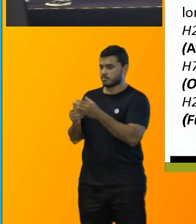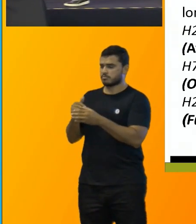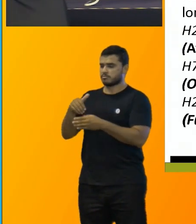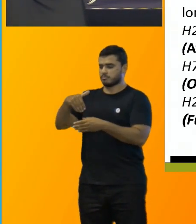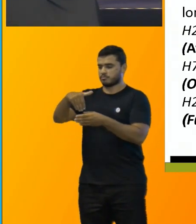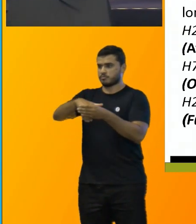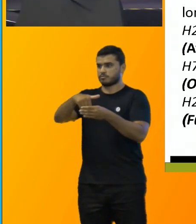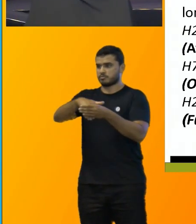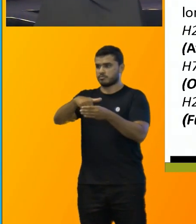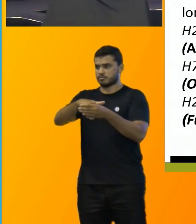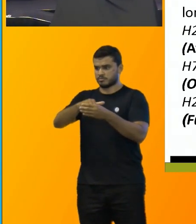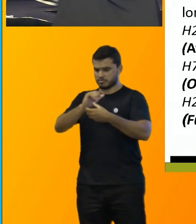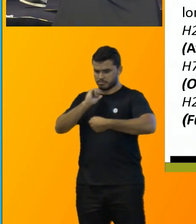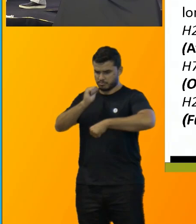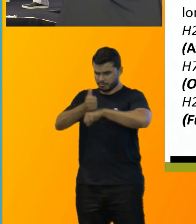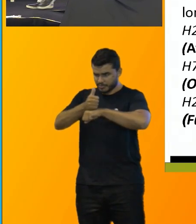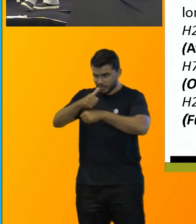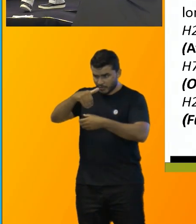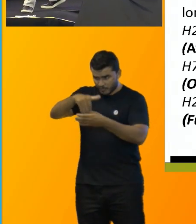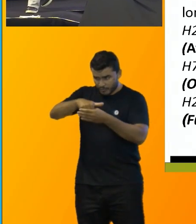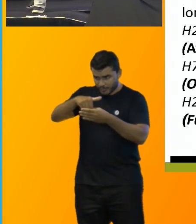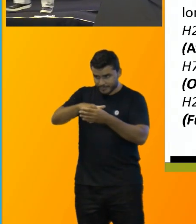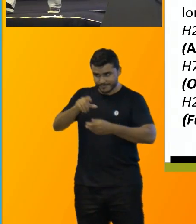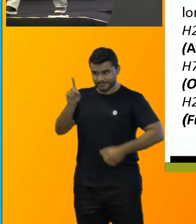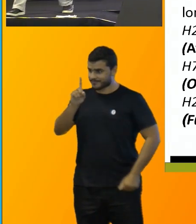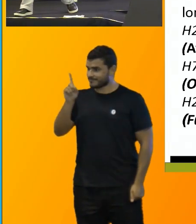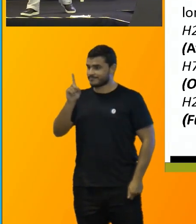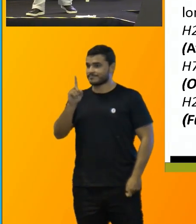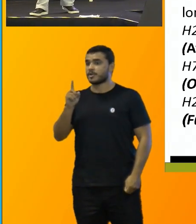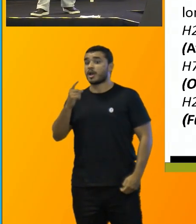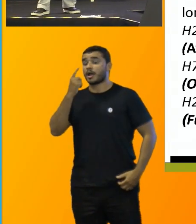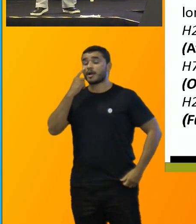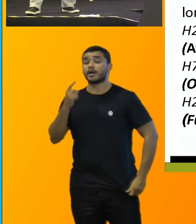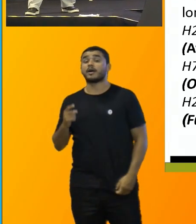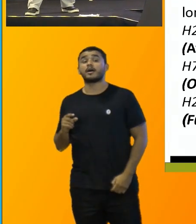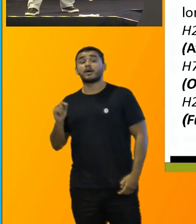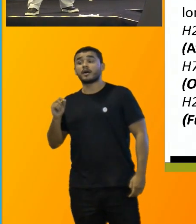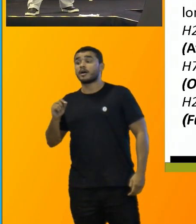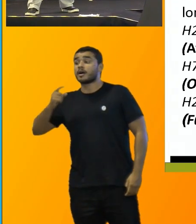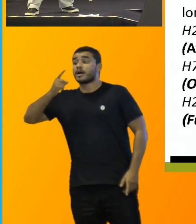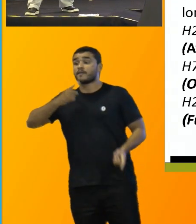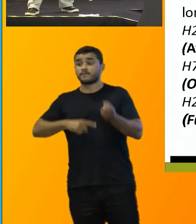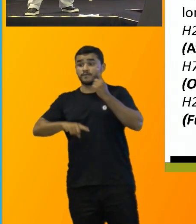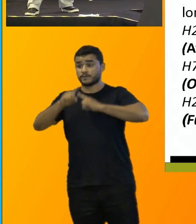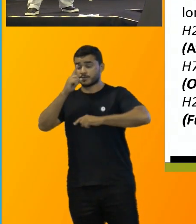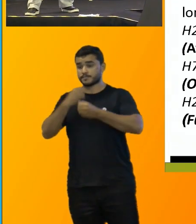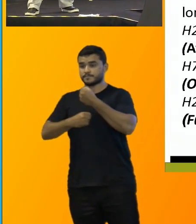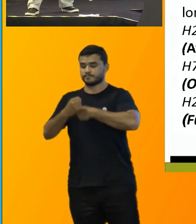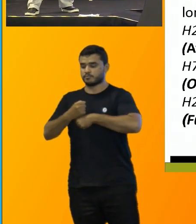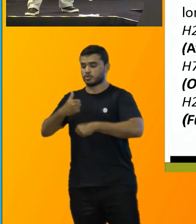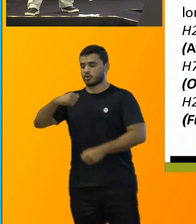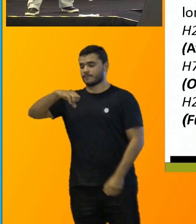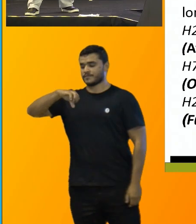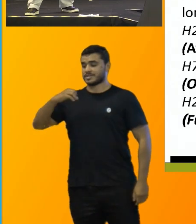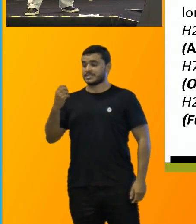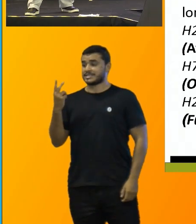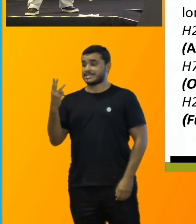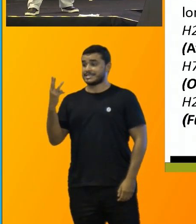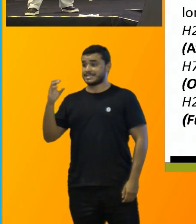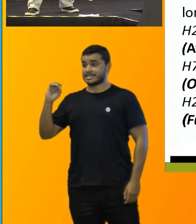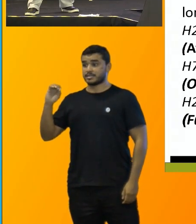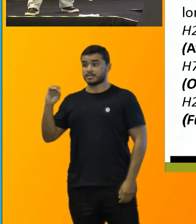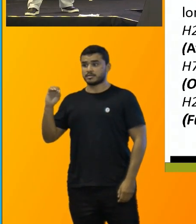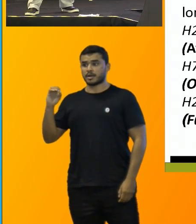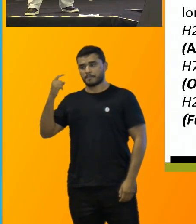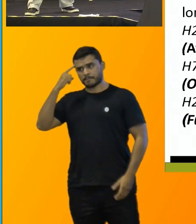Vargas não chega ao poder pelo voto. Vargas toma o poder através da Revolução de 30. Mas nós aprendemos